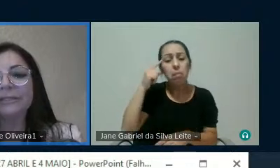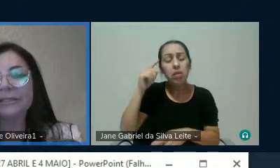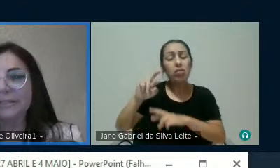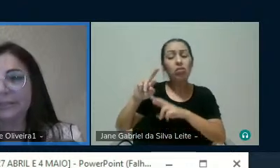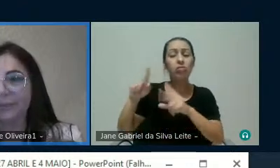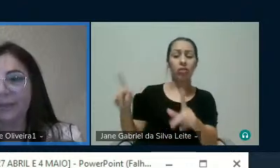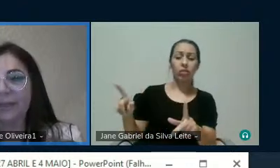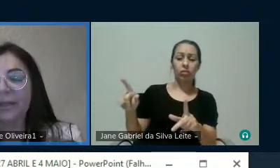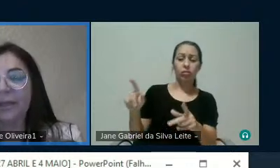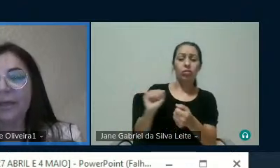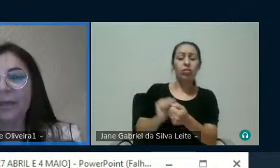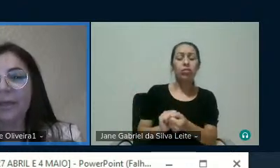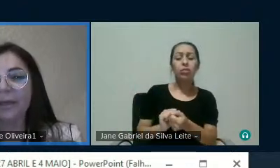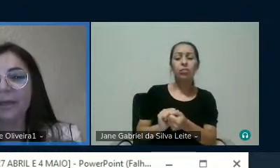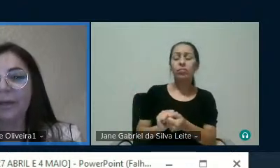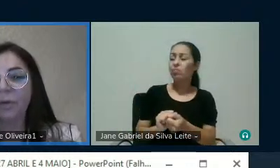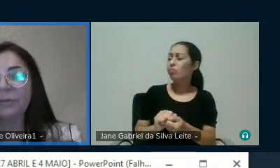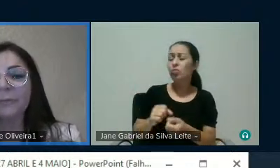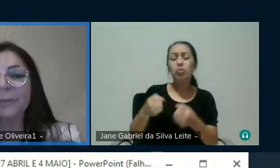que não precisa